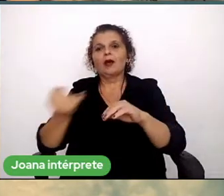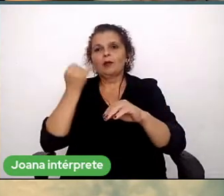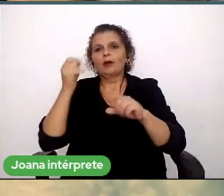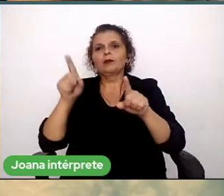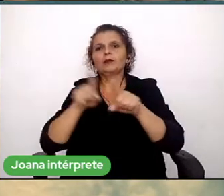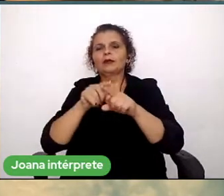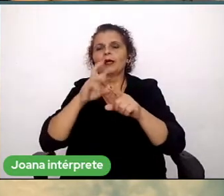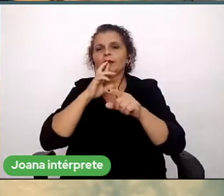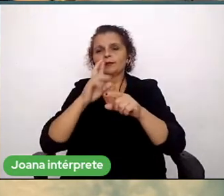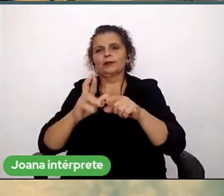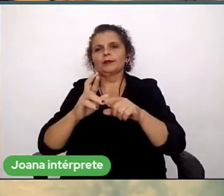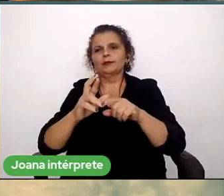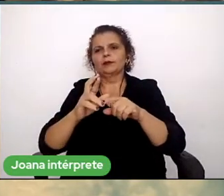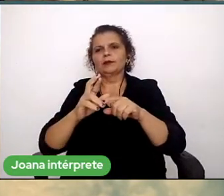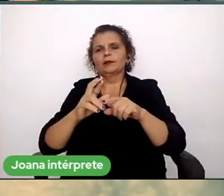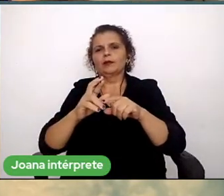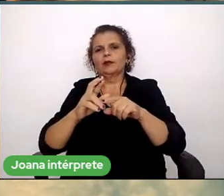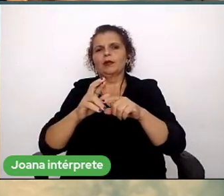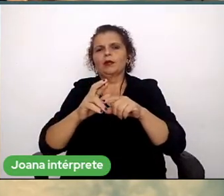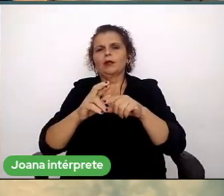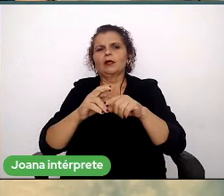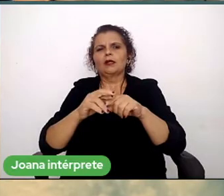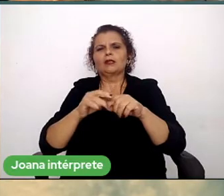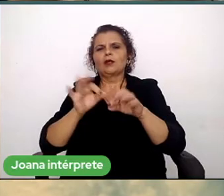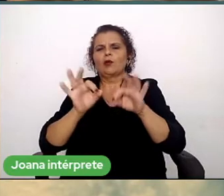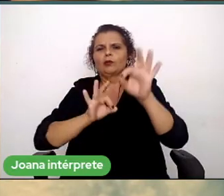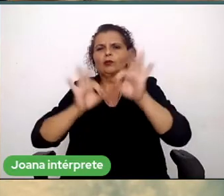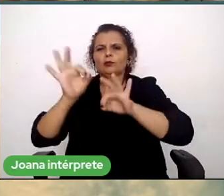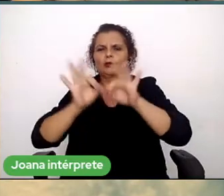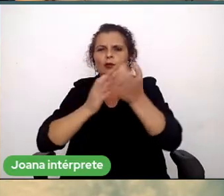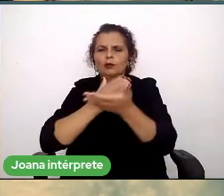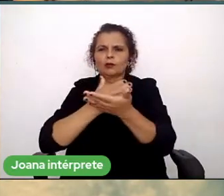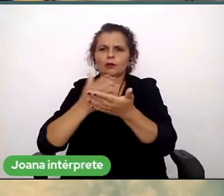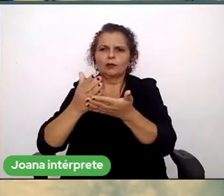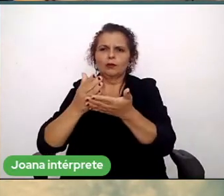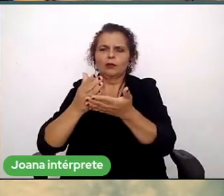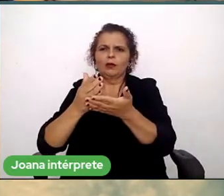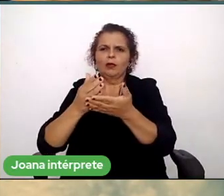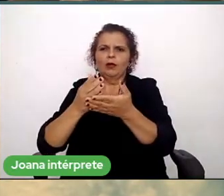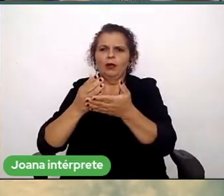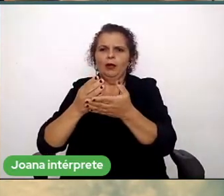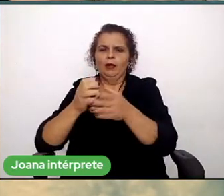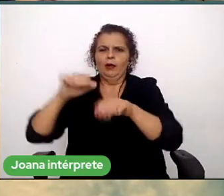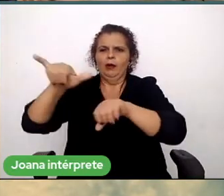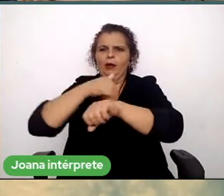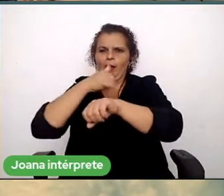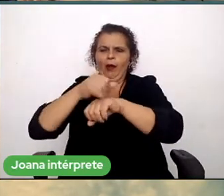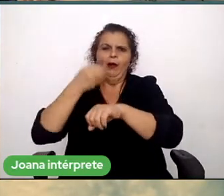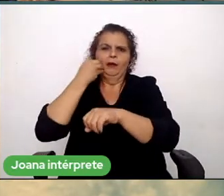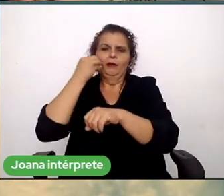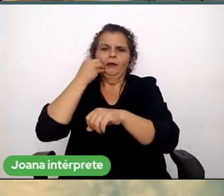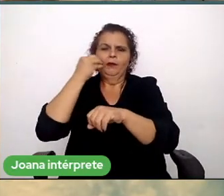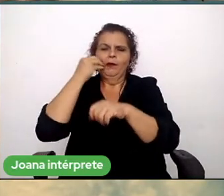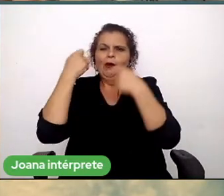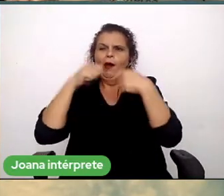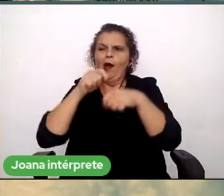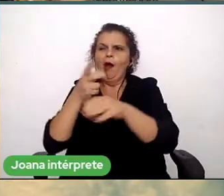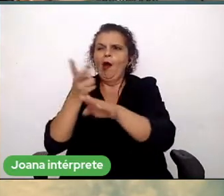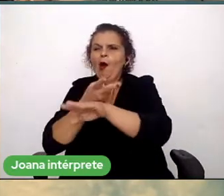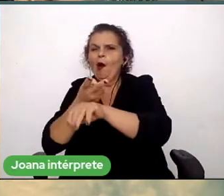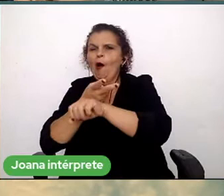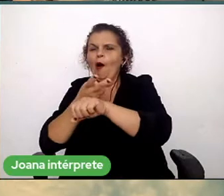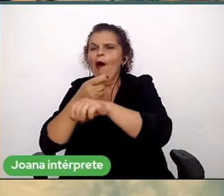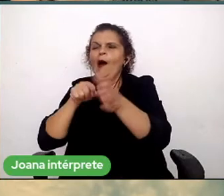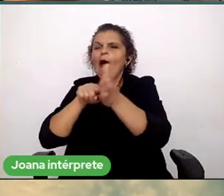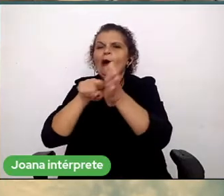eu tenha a referência então se eu preciso e no projeto comissão eu preciso estabelecer uma estratégia de testes você onde eu vou procurar você